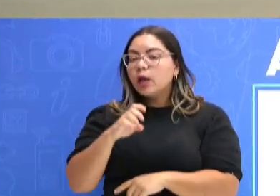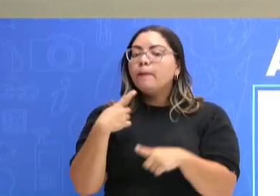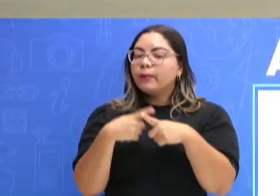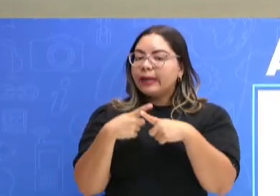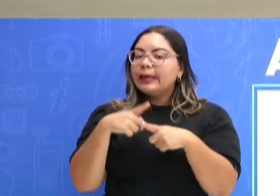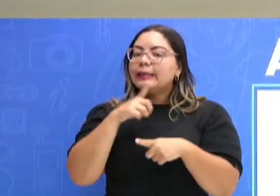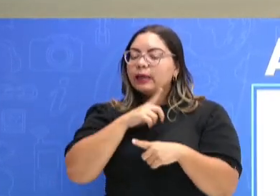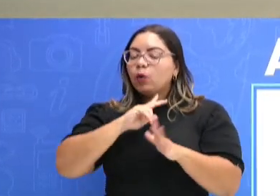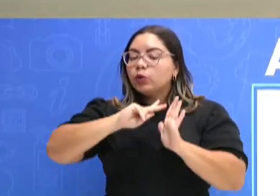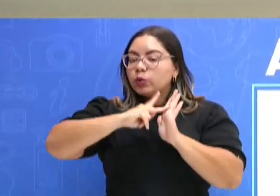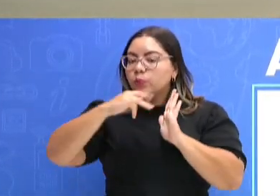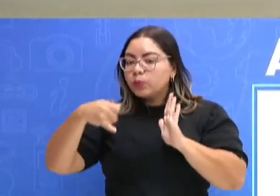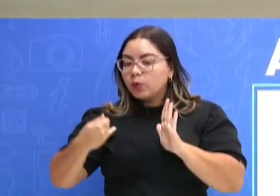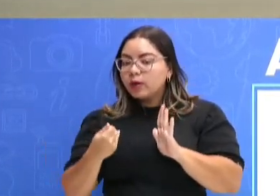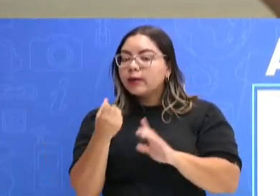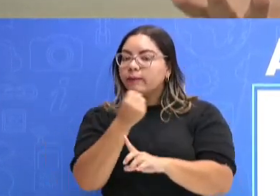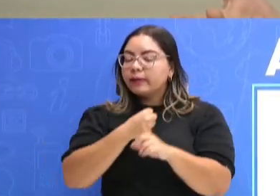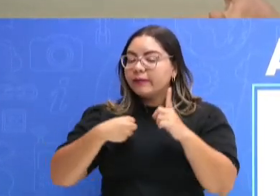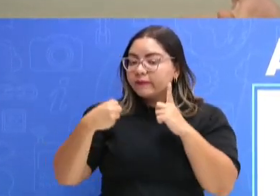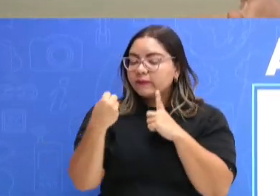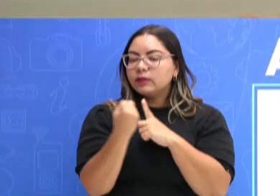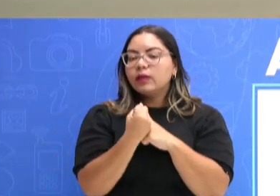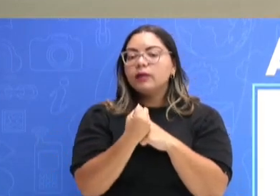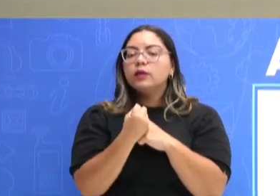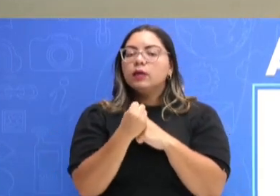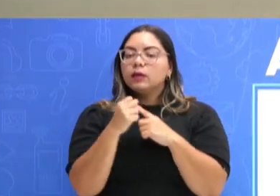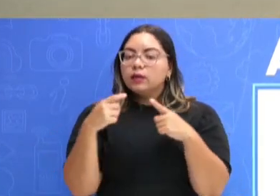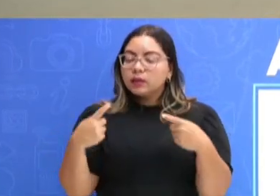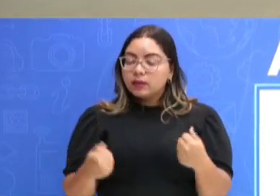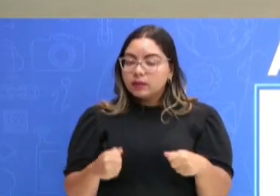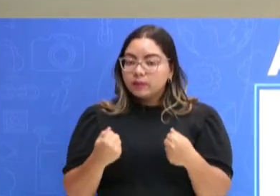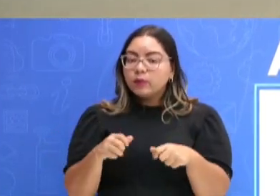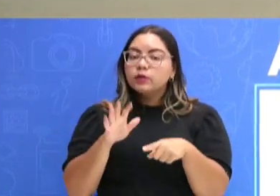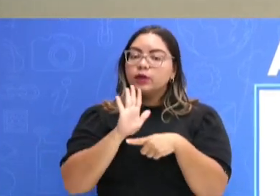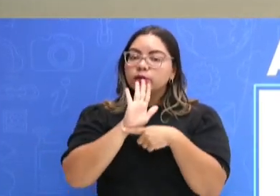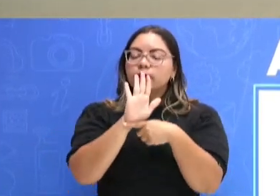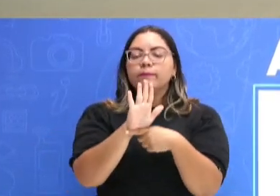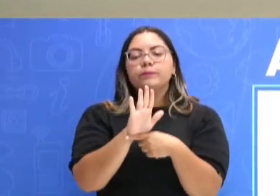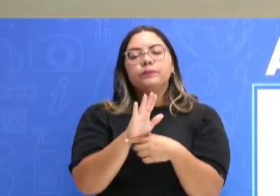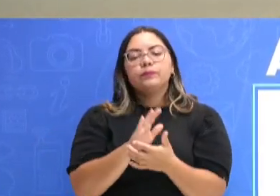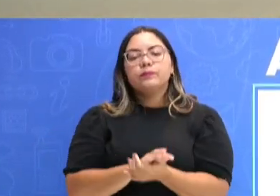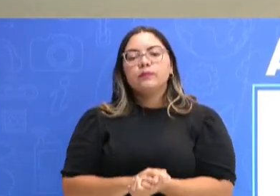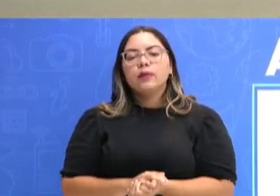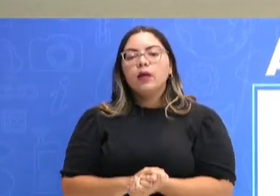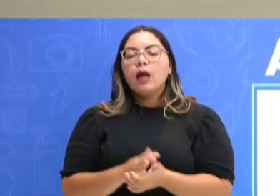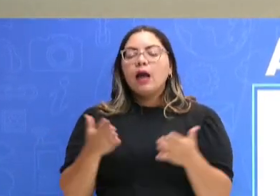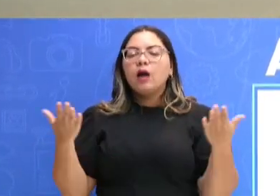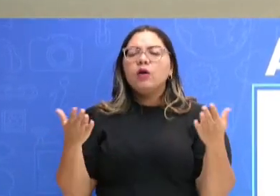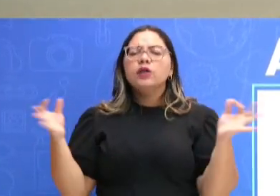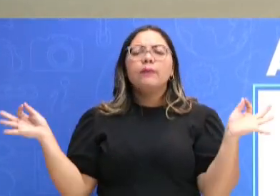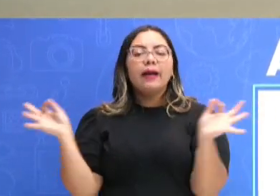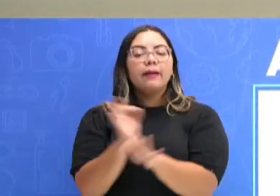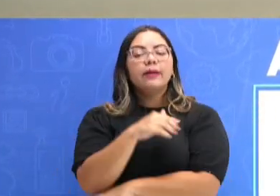sociais dentro do município em que a gente pode abrangê-los. Agora mesmo, nós estamos concluindo essa semana o